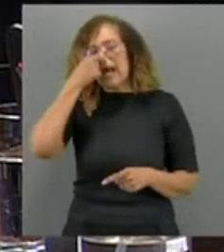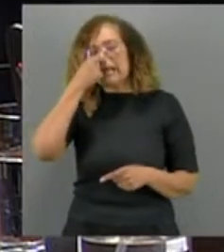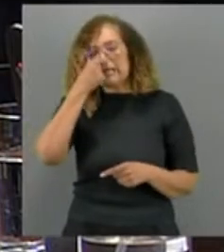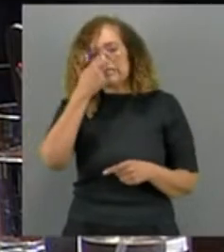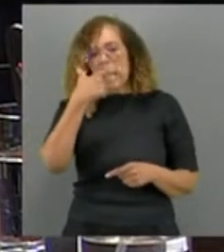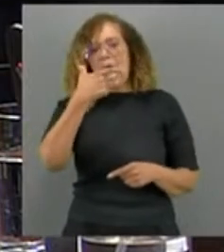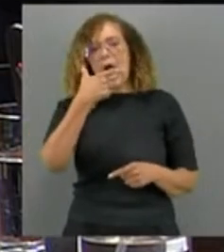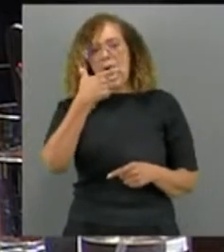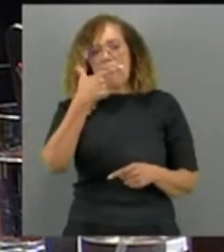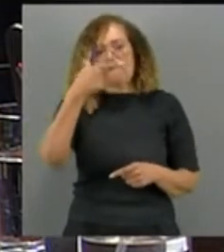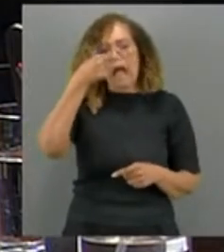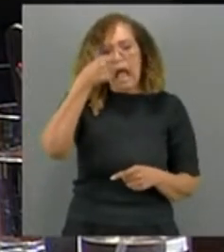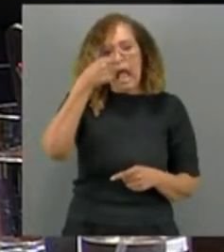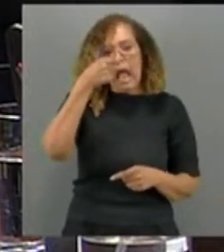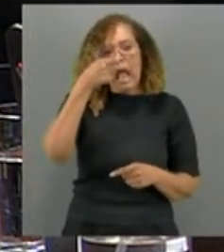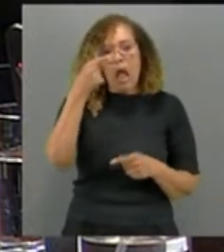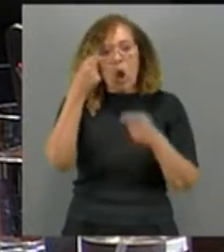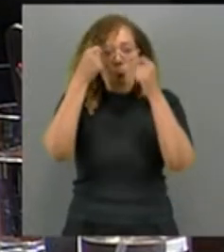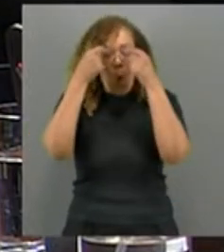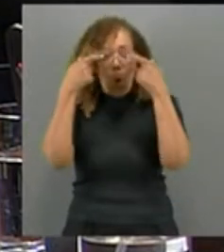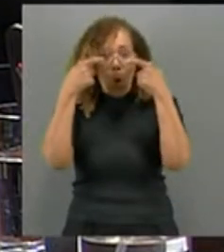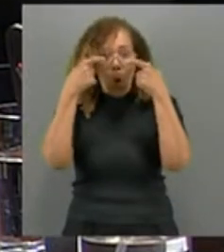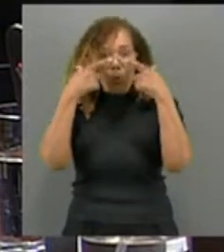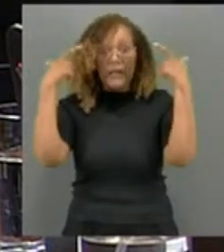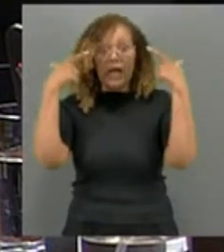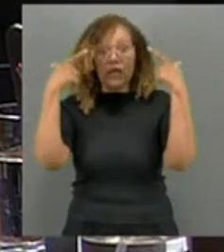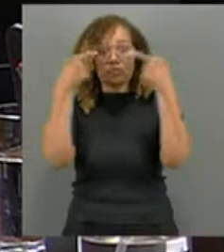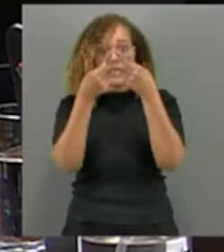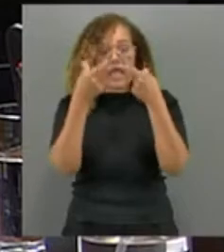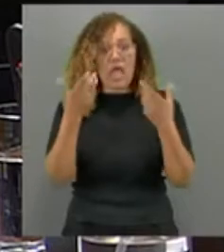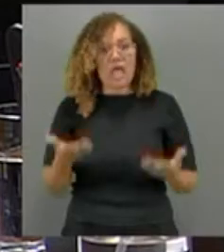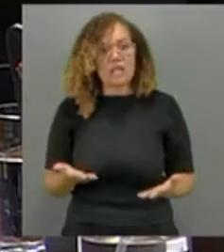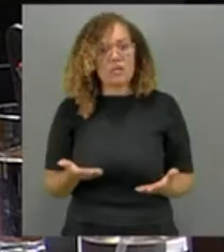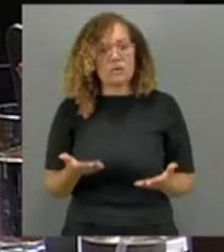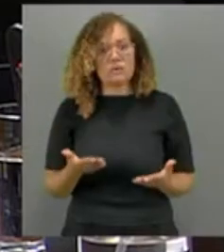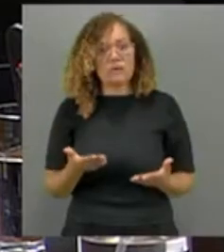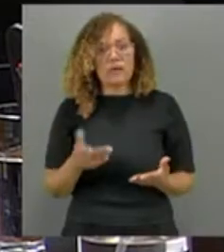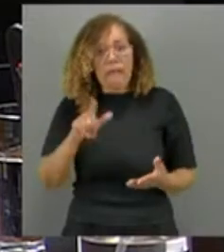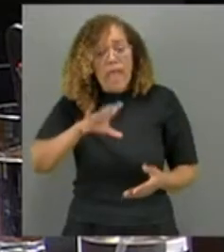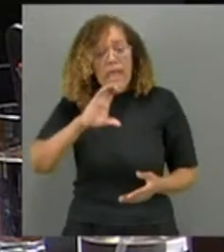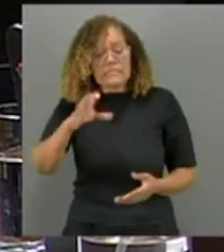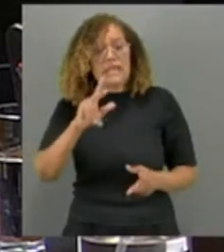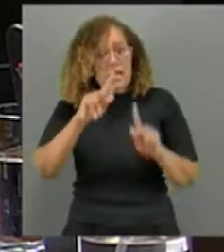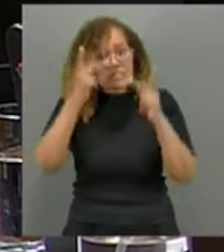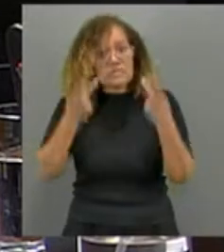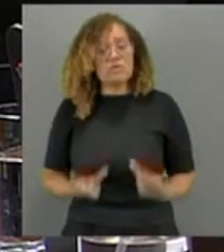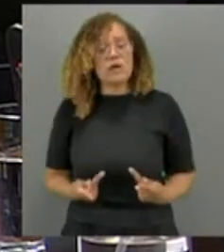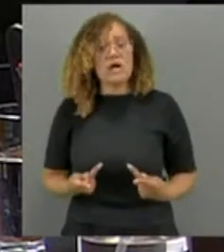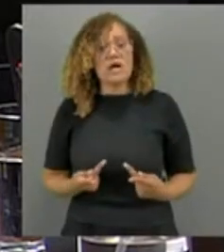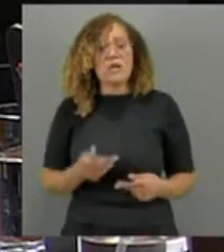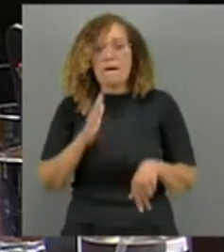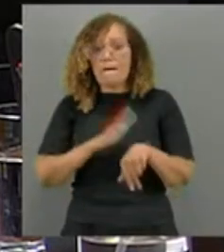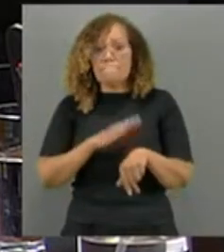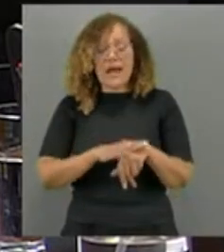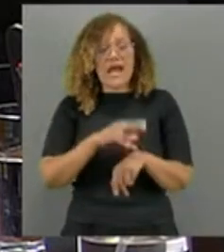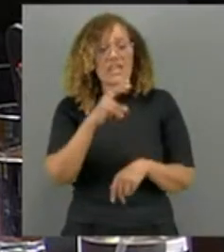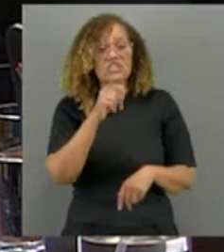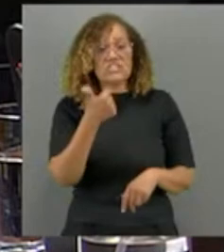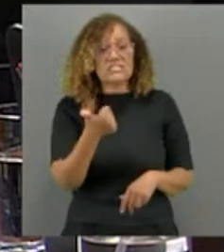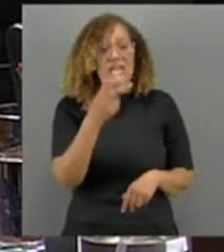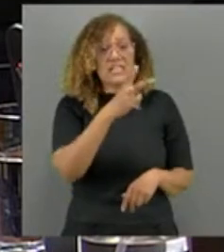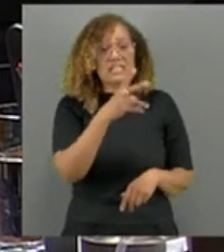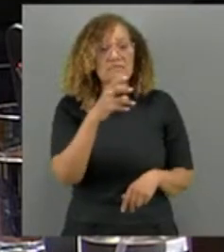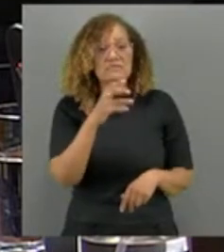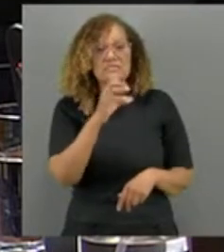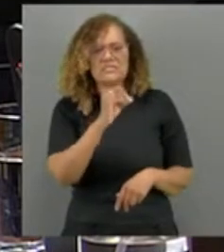olho mais estreito, é a ciência da ocupação dos seres humanos ao longo dos últimos 150 anos. 1000 anos,